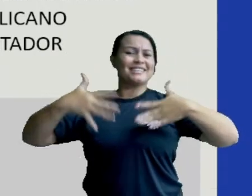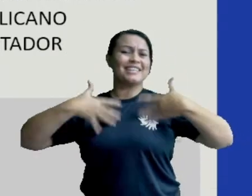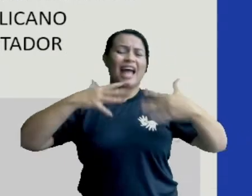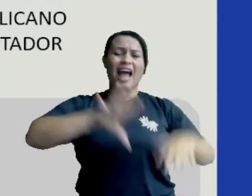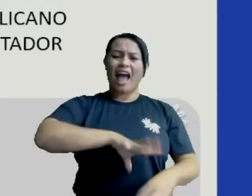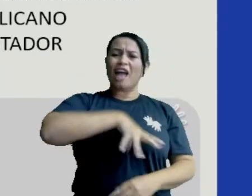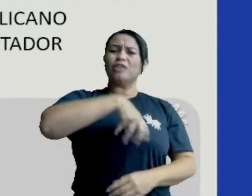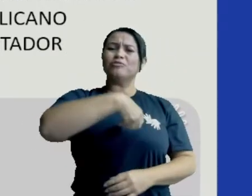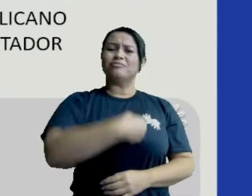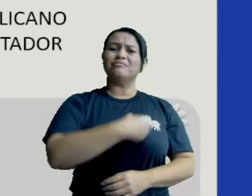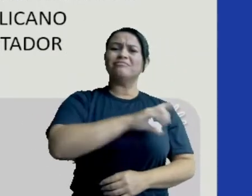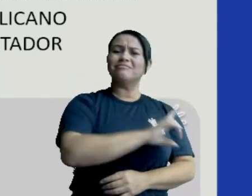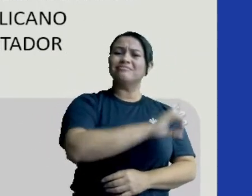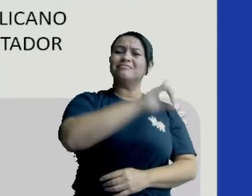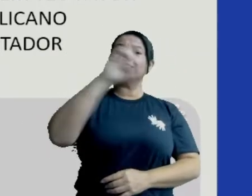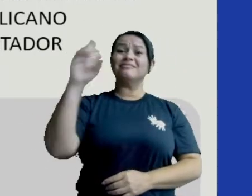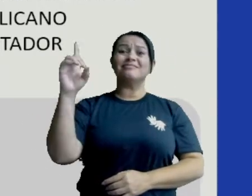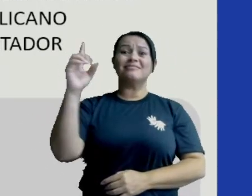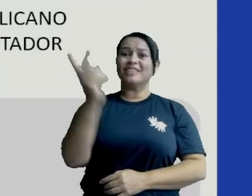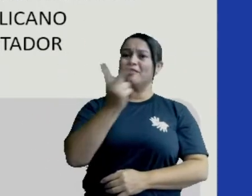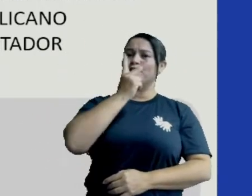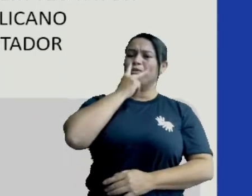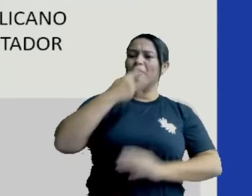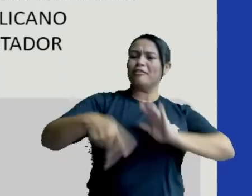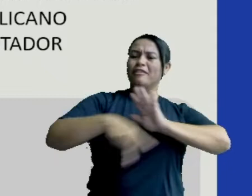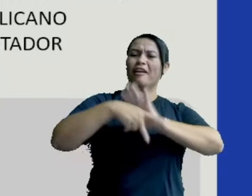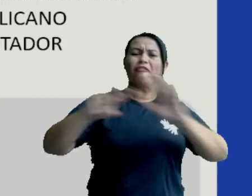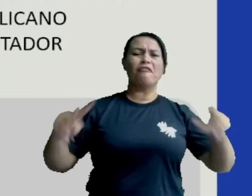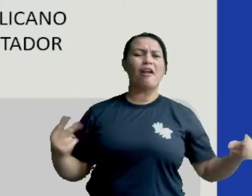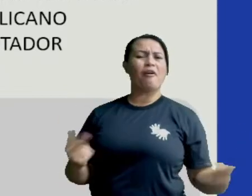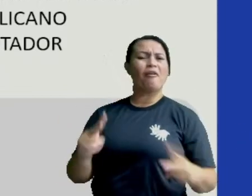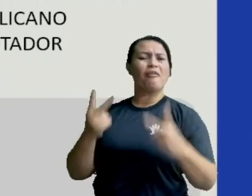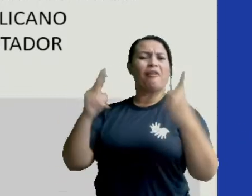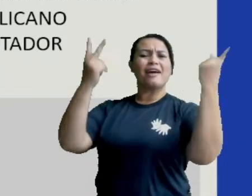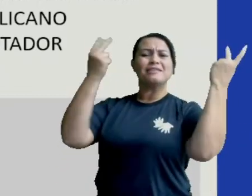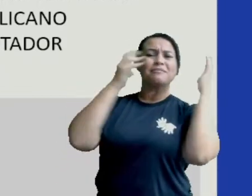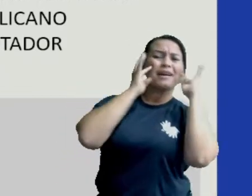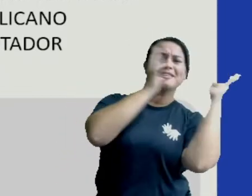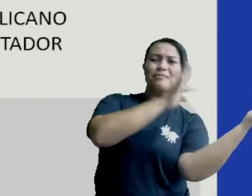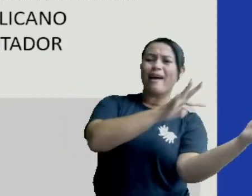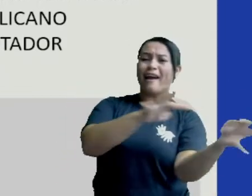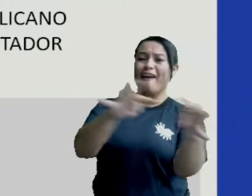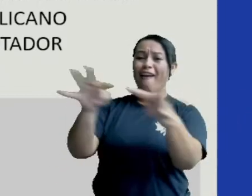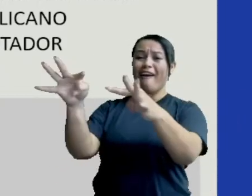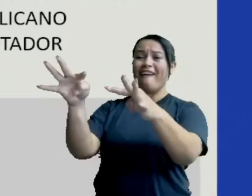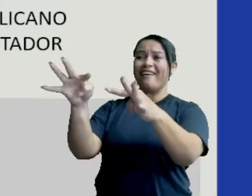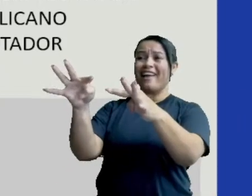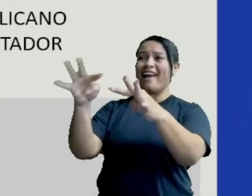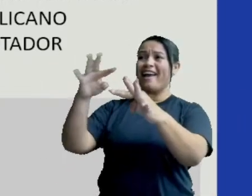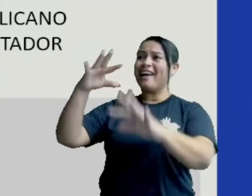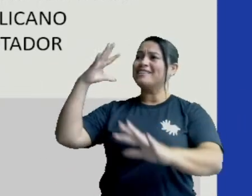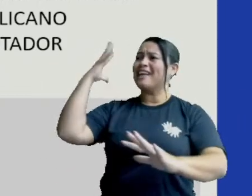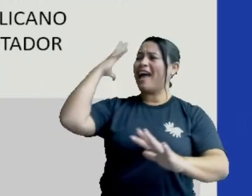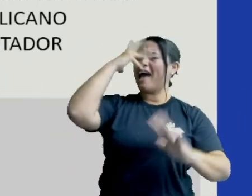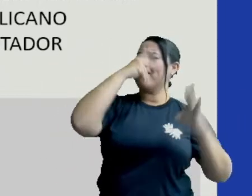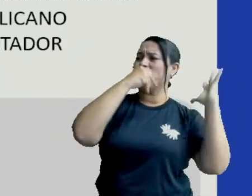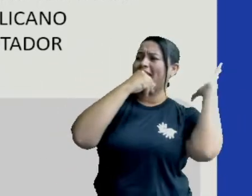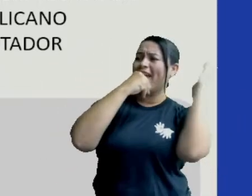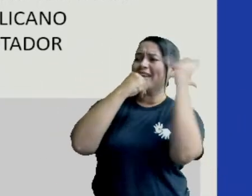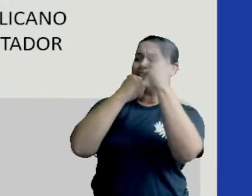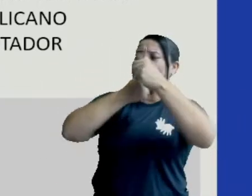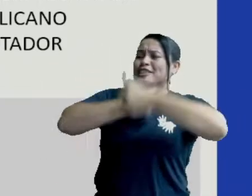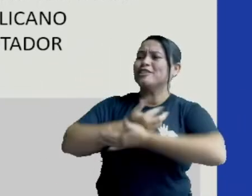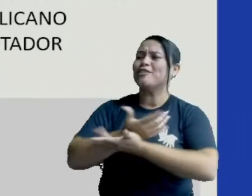de alegria para enfeitar vitória o teu valor. Entre as tuas irmãs de